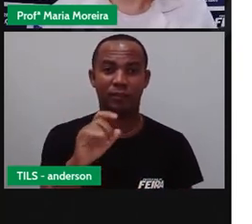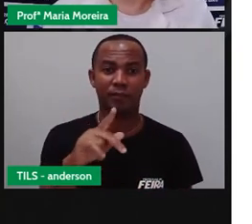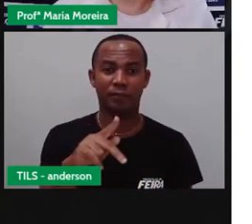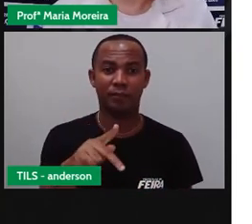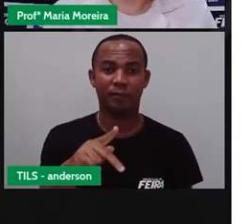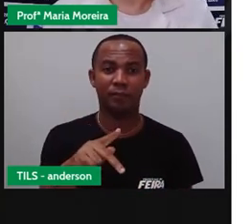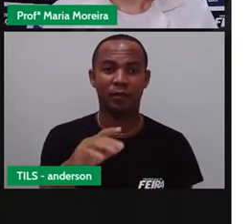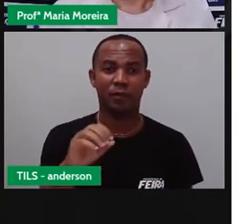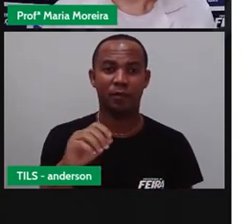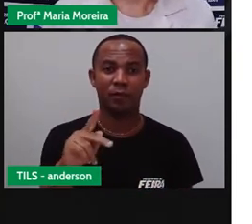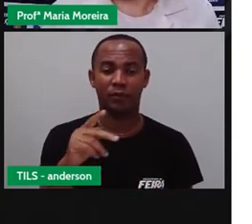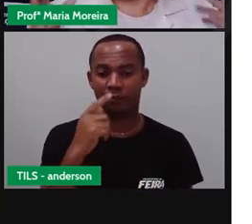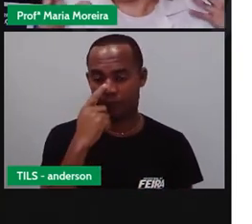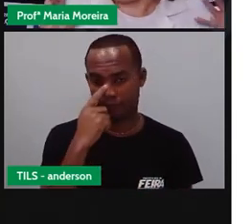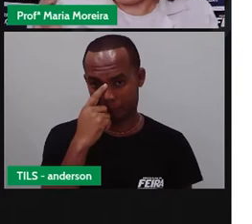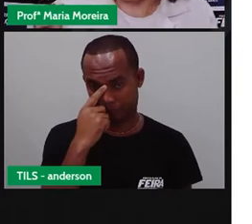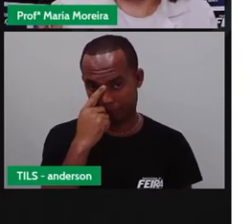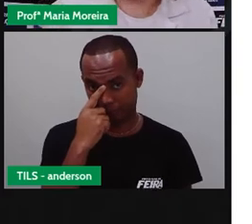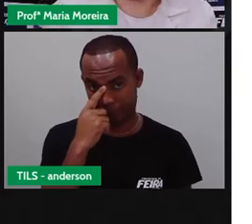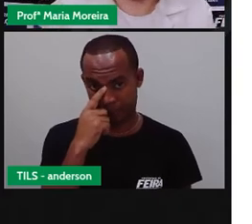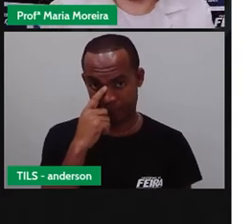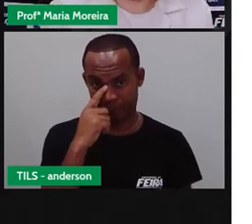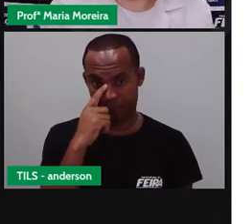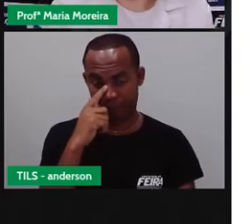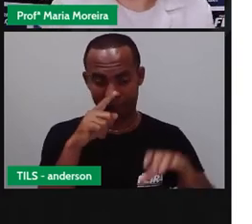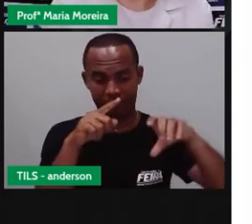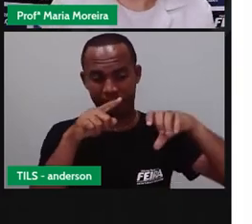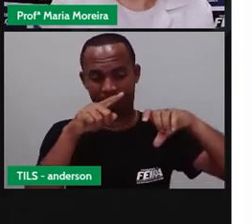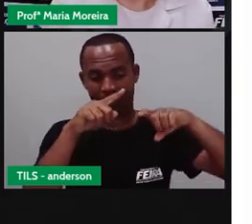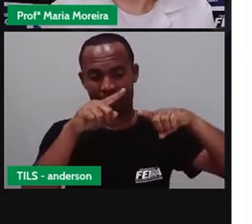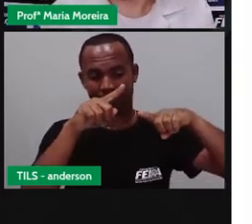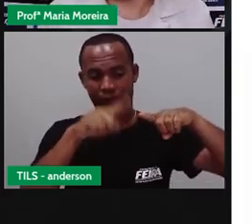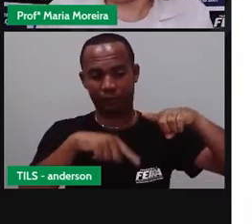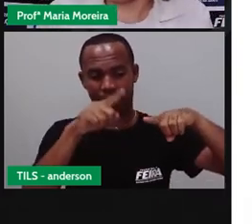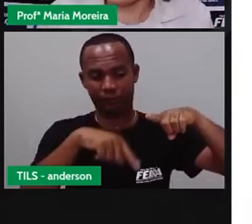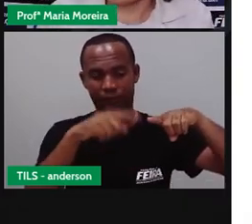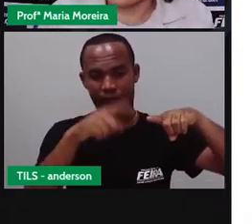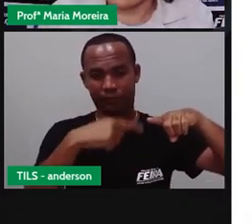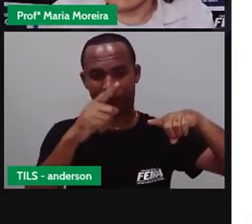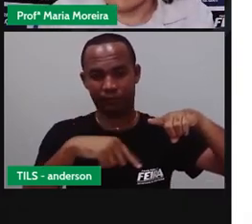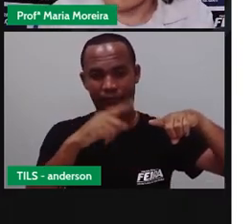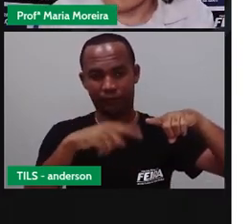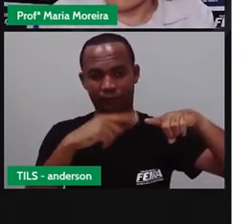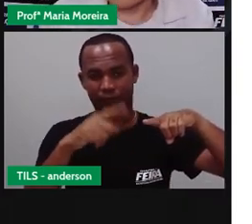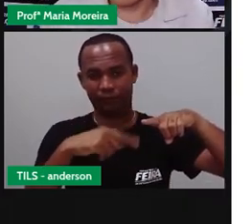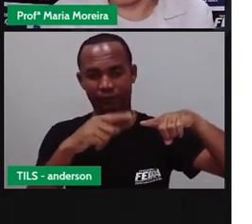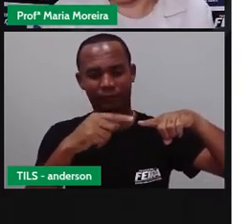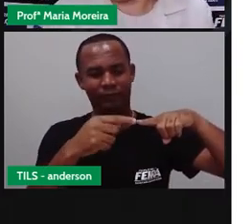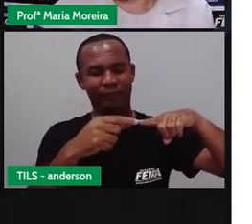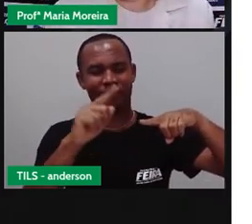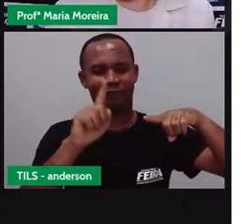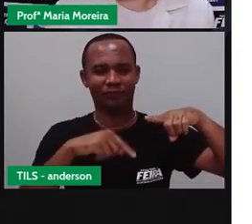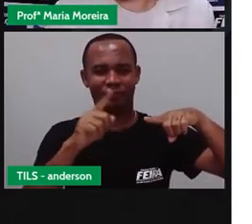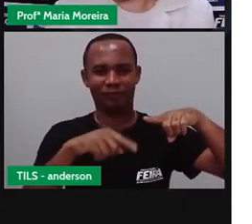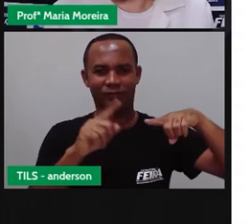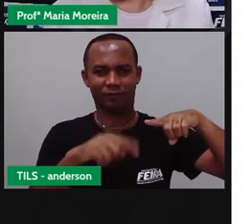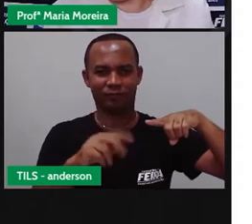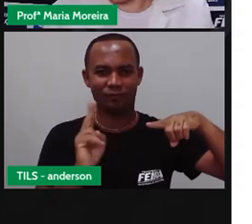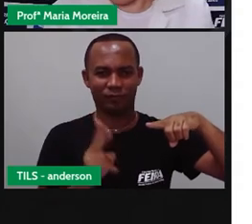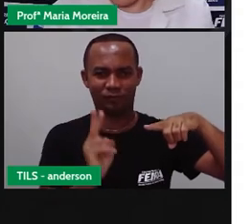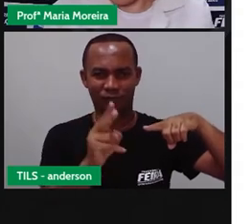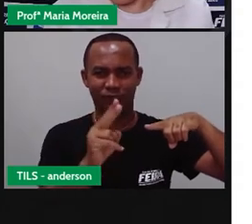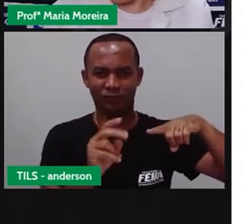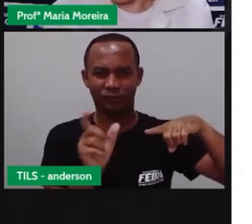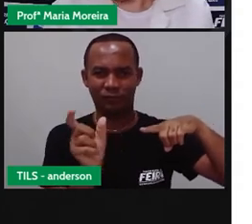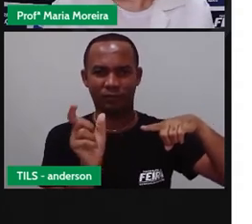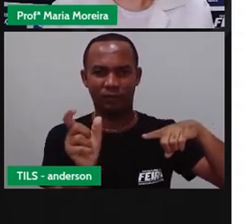ó tá mu então hélice do avião se eu tirasse esse H continuaria sendo LC a